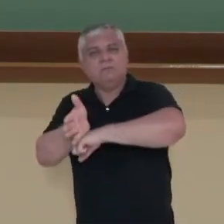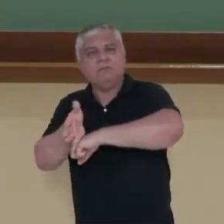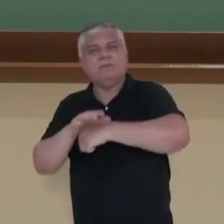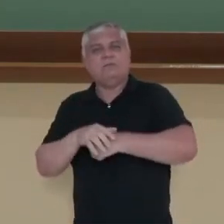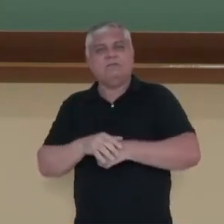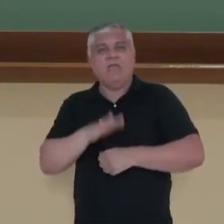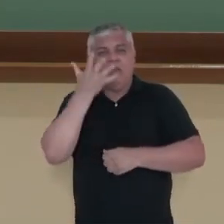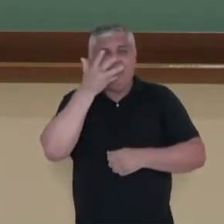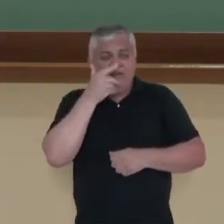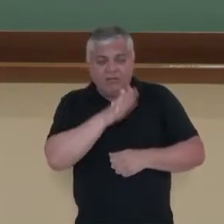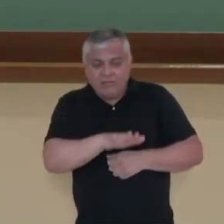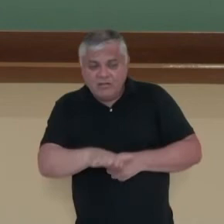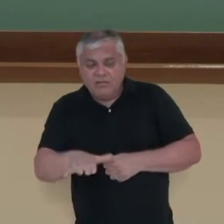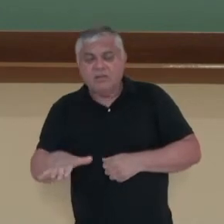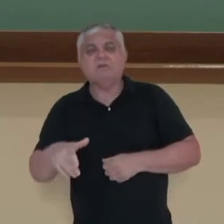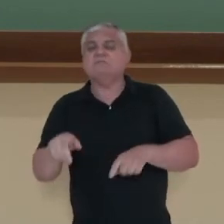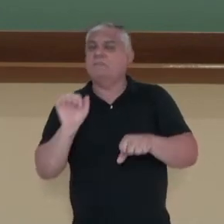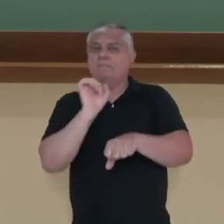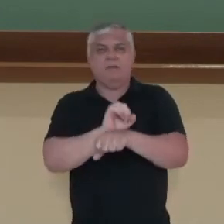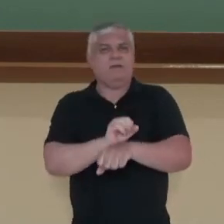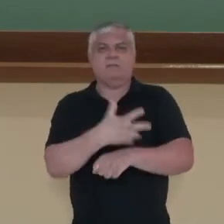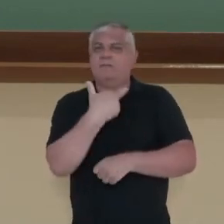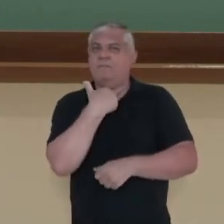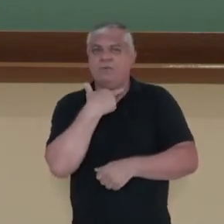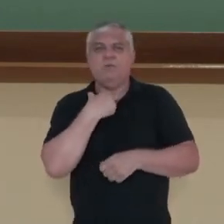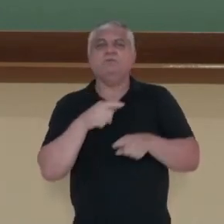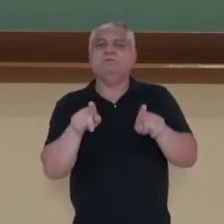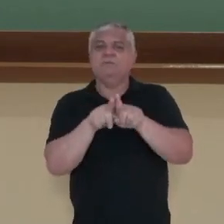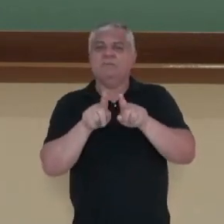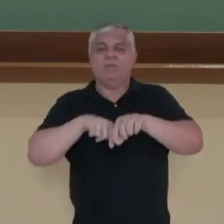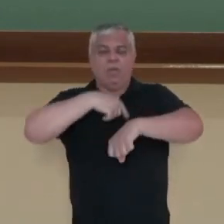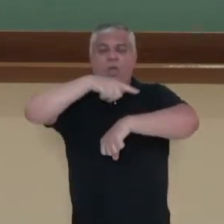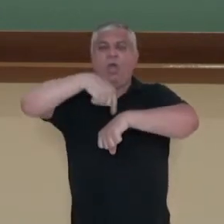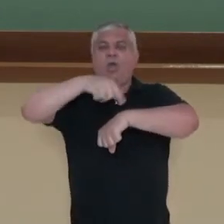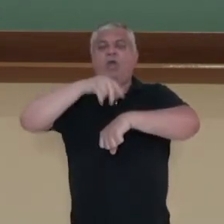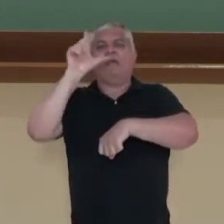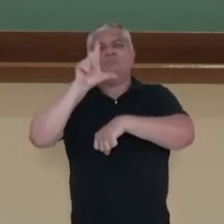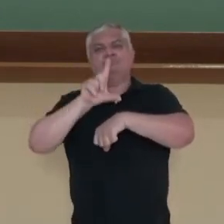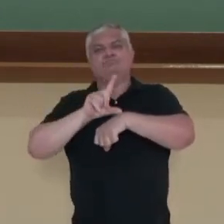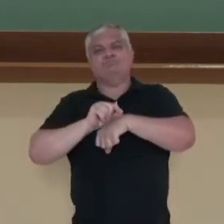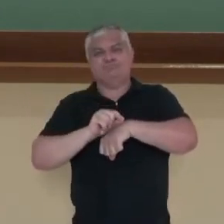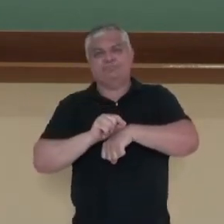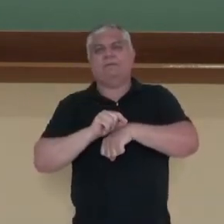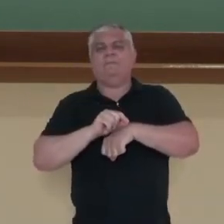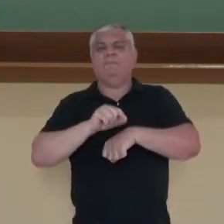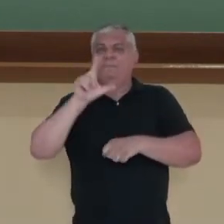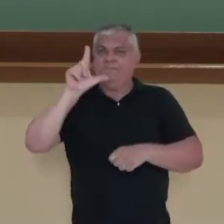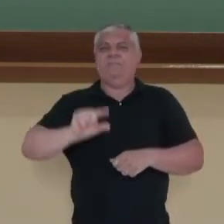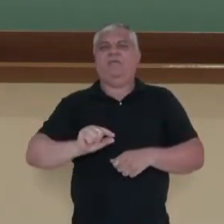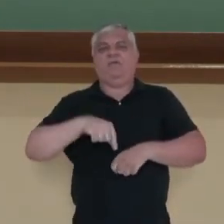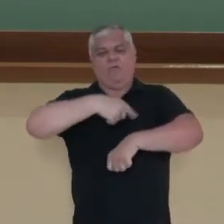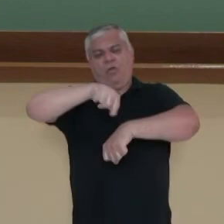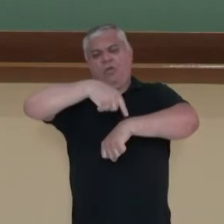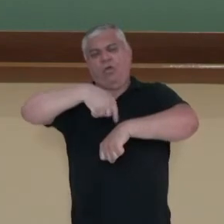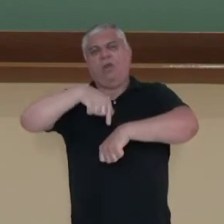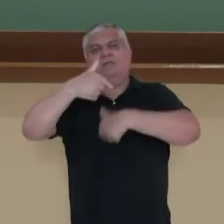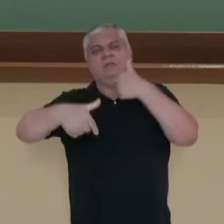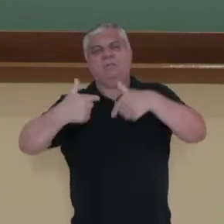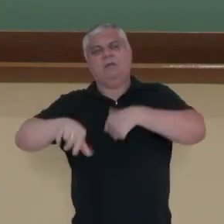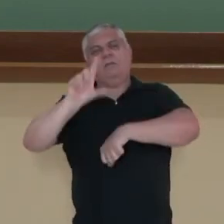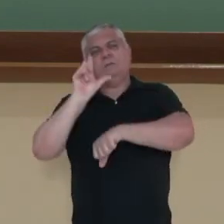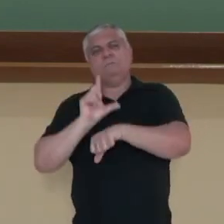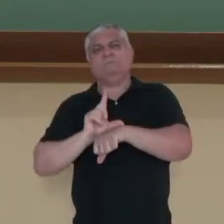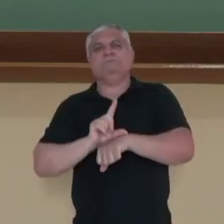e feminino, segundo a carta, né? E a redução das jornadas de trabalho. Eram aí, né, aquilo que os